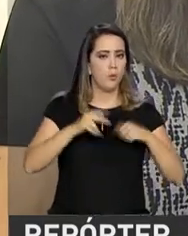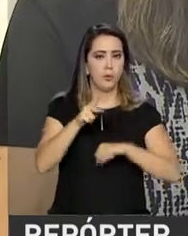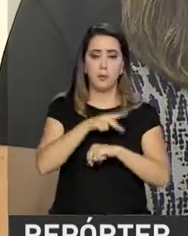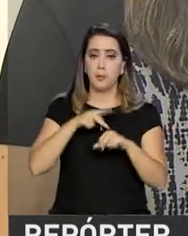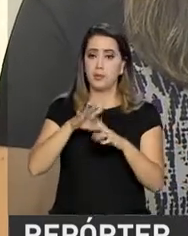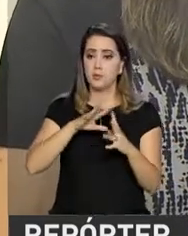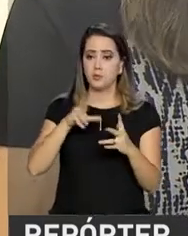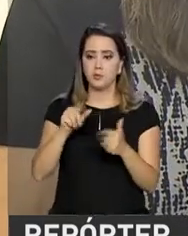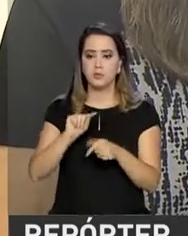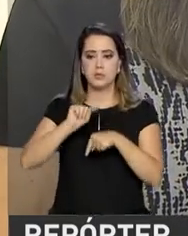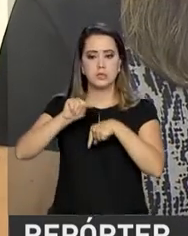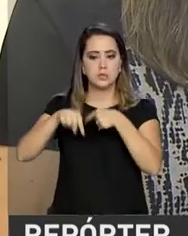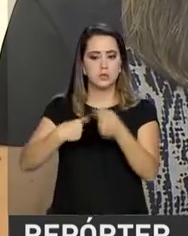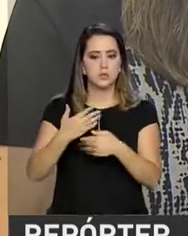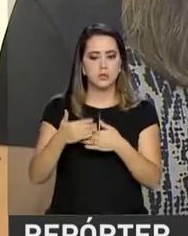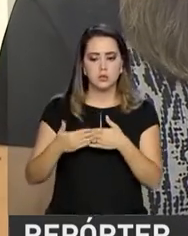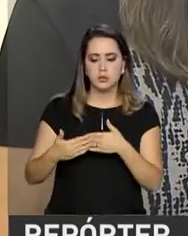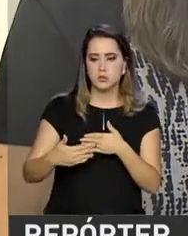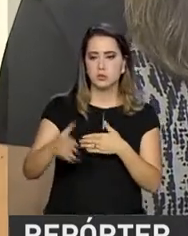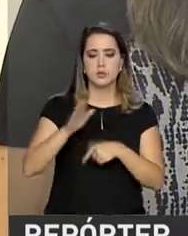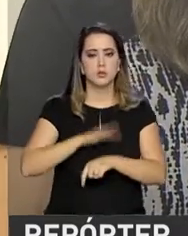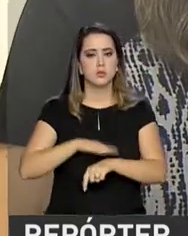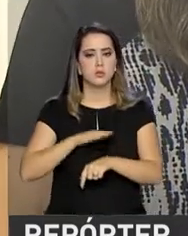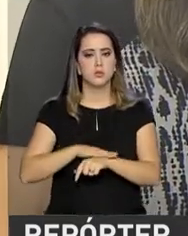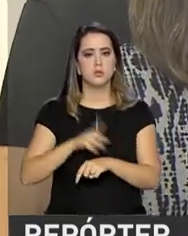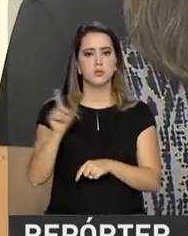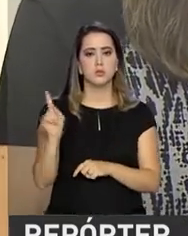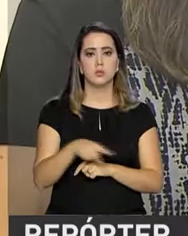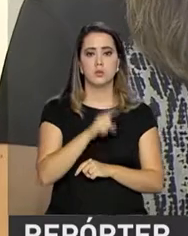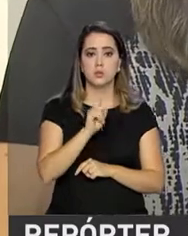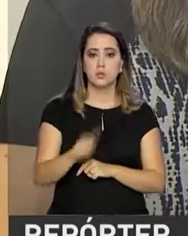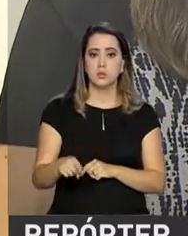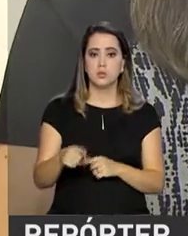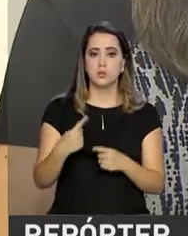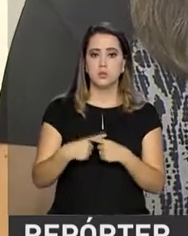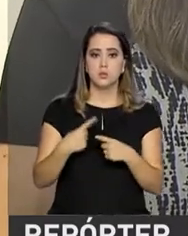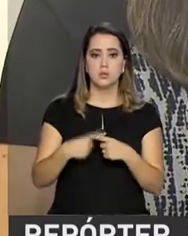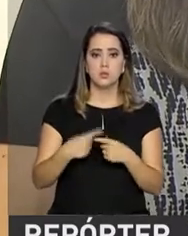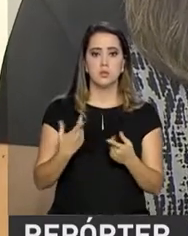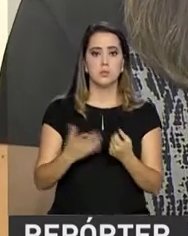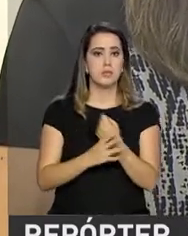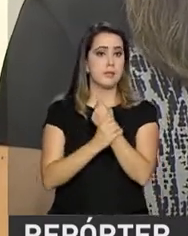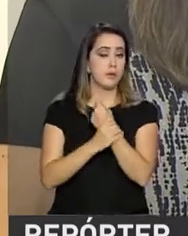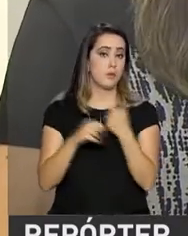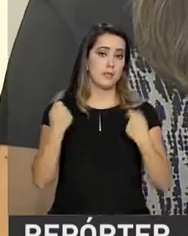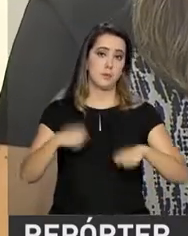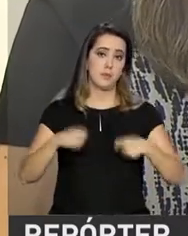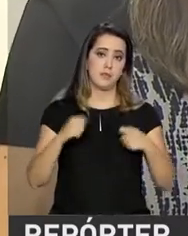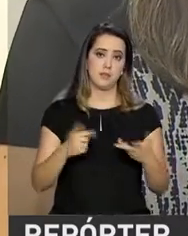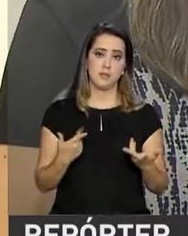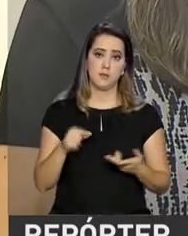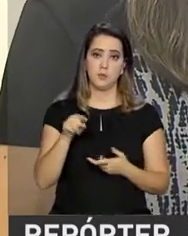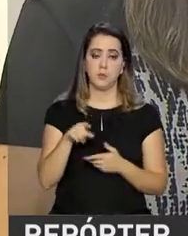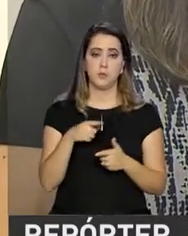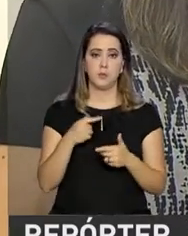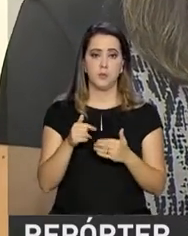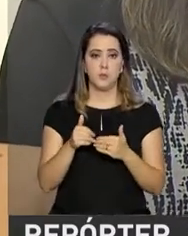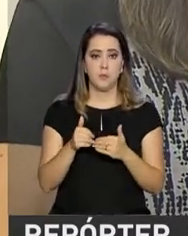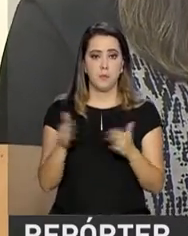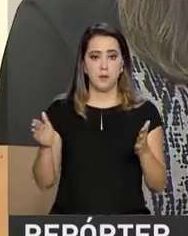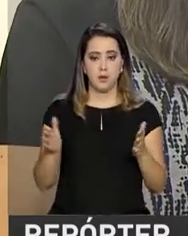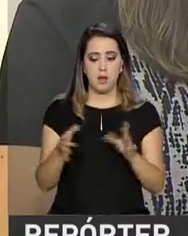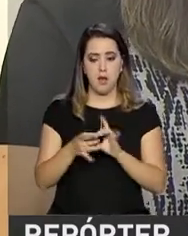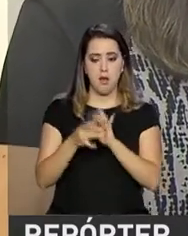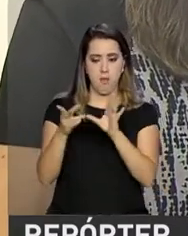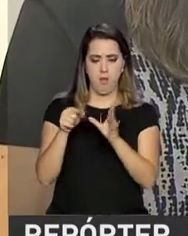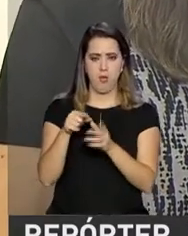e depois de um determinado período de tempo ser cancelado esse registro motivo de segurança é porque realmente na hora do registro